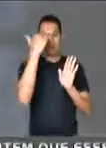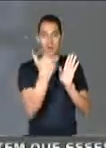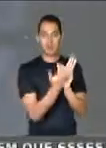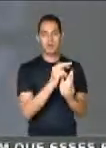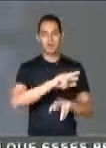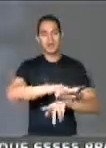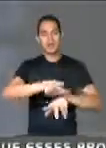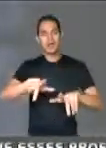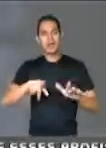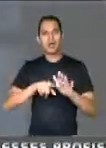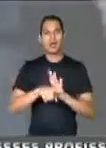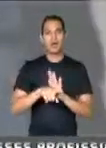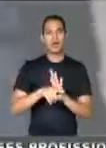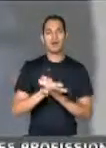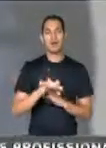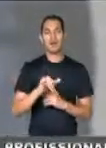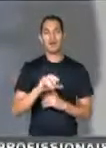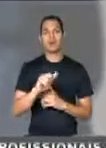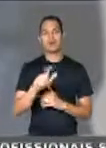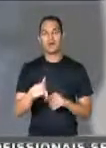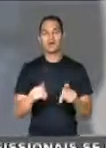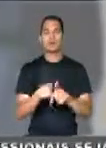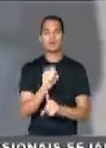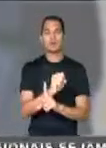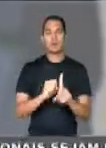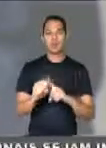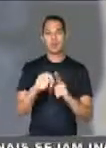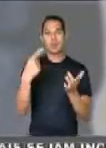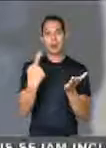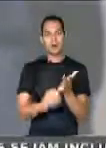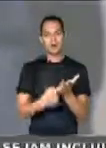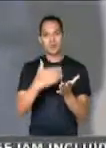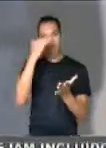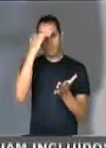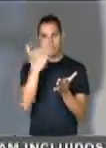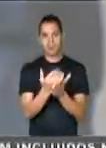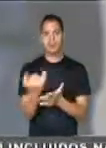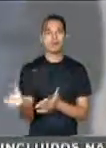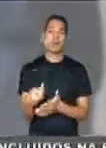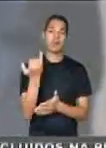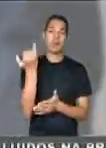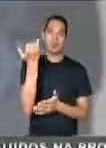as outras fiscais e sociais que eles precisam cumprir. Mas isso é de extrema importância para o nosso país.